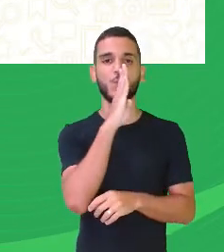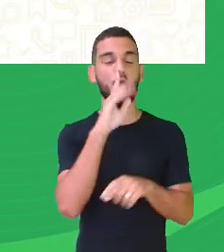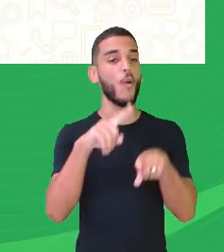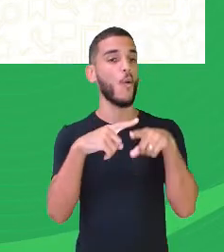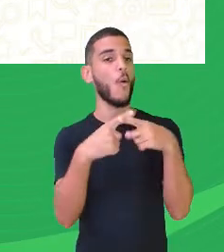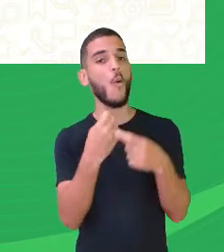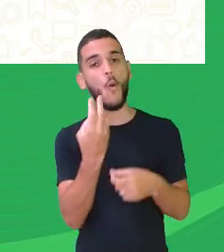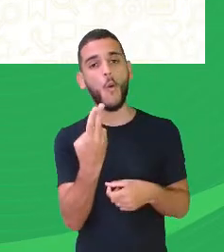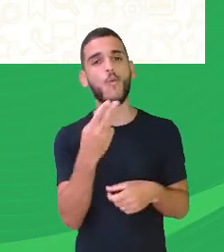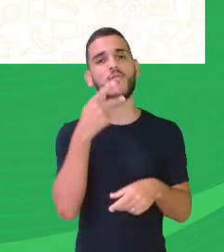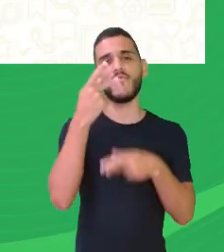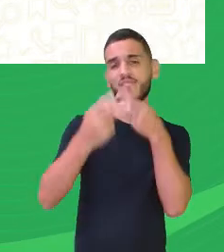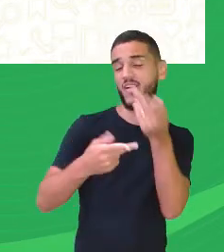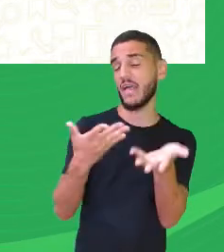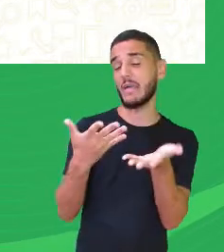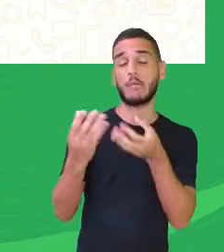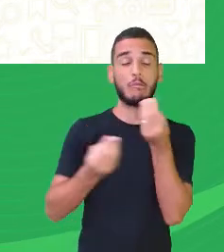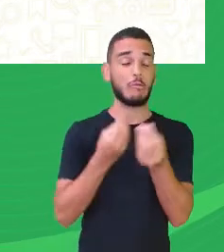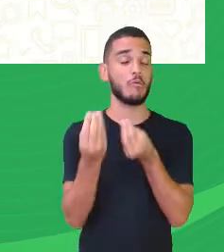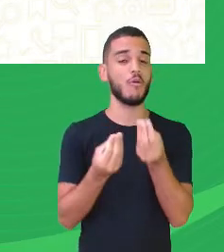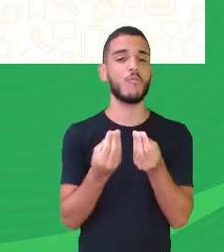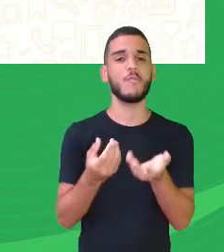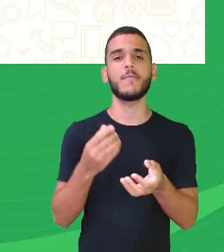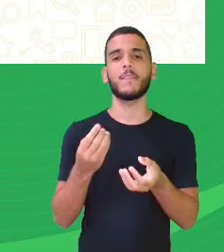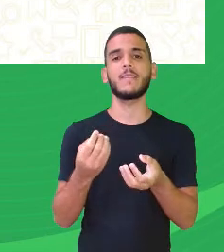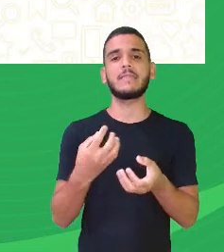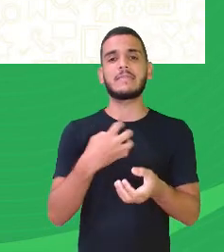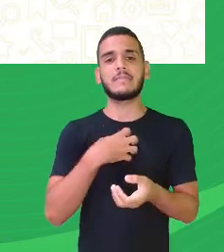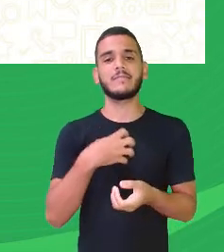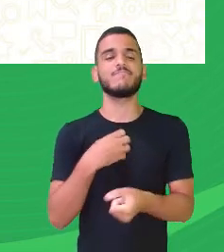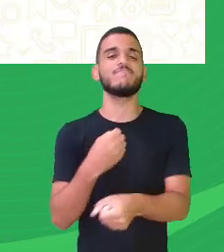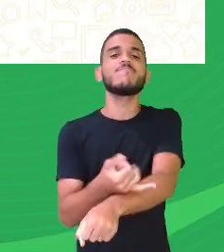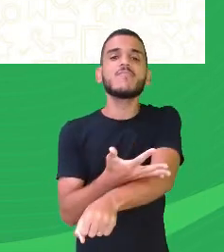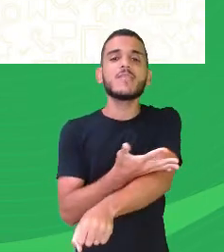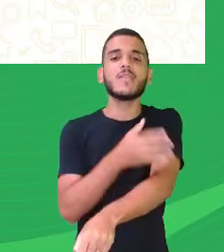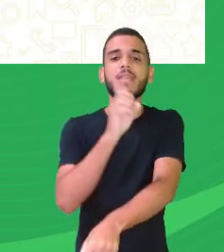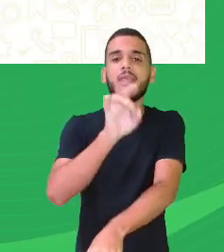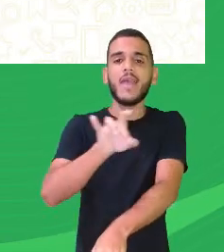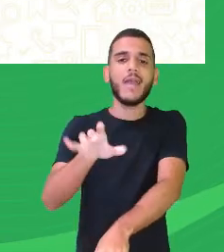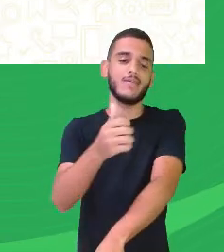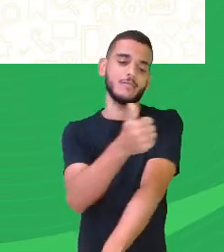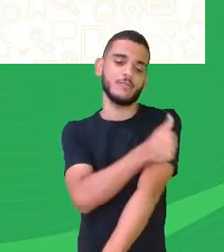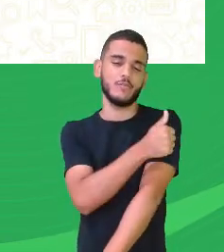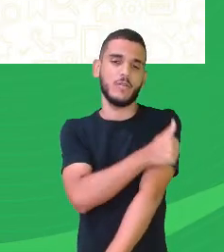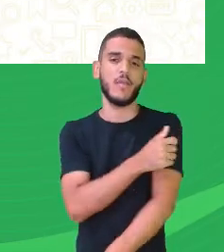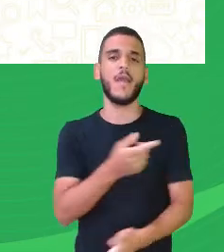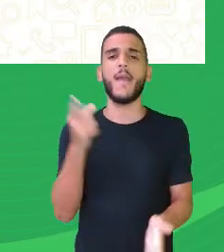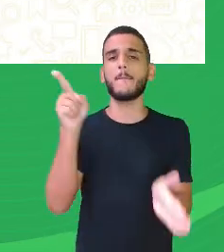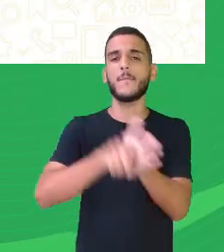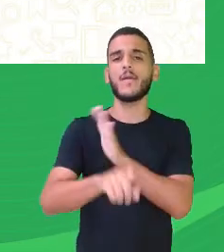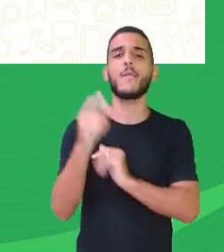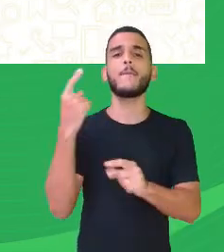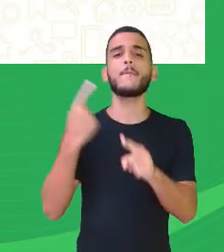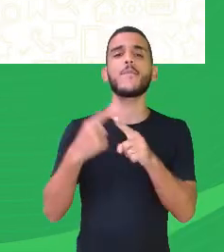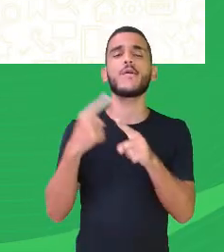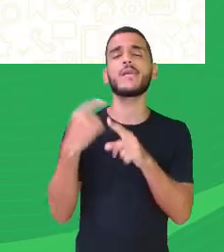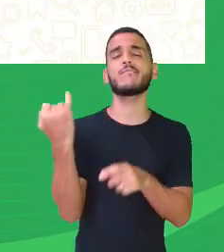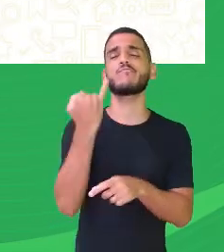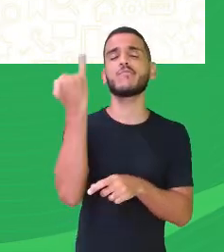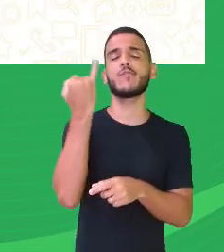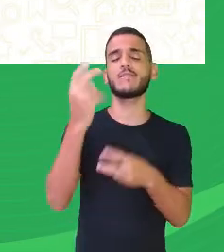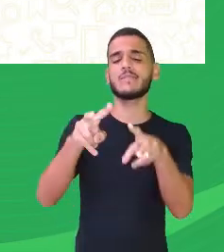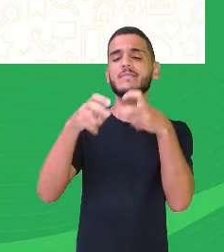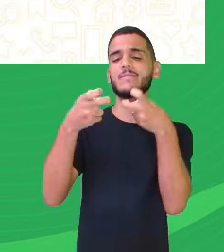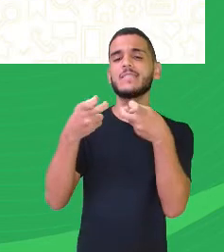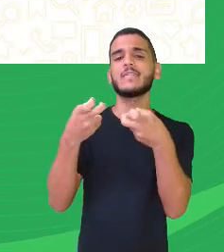timidez excessiva. Como é que está o estado emocional desse estudante? Né? Aí você pergunta, por que é importante eu perceber o